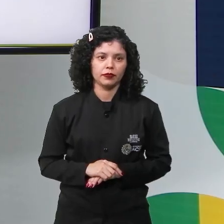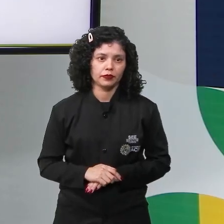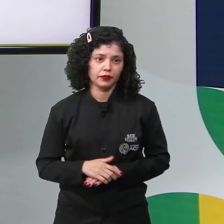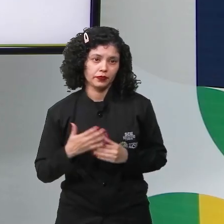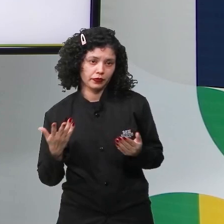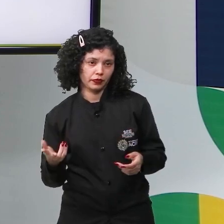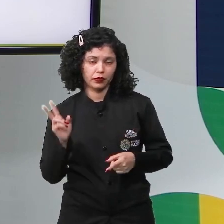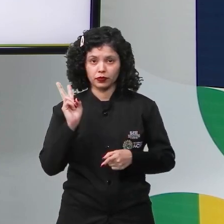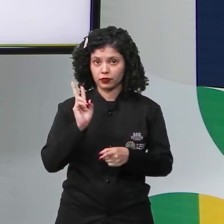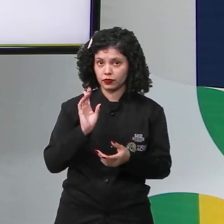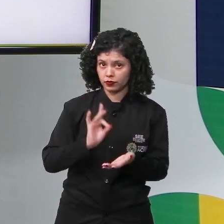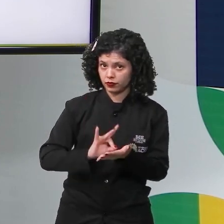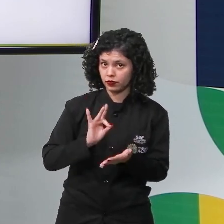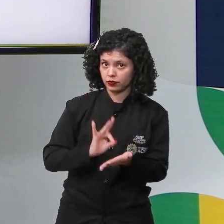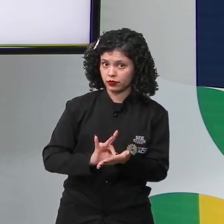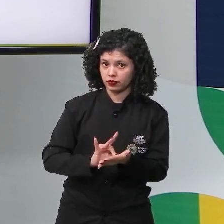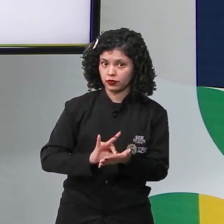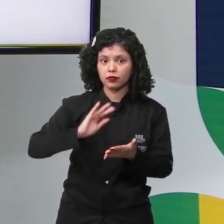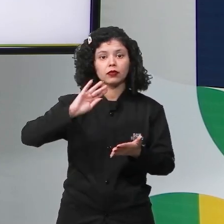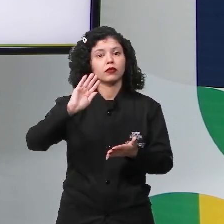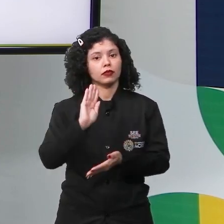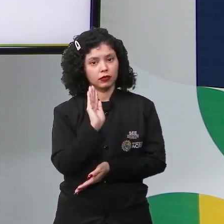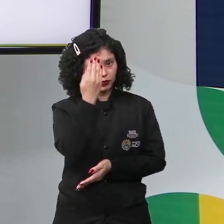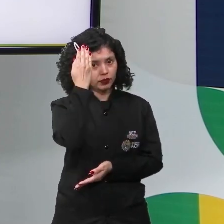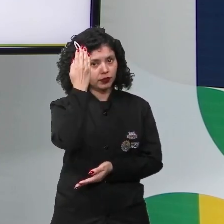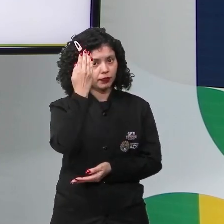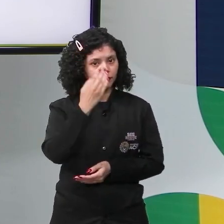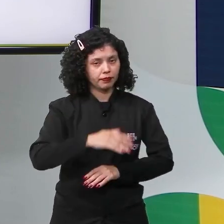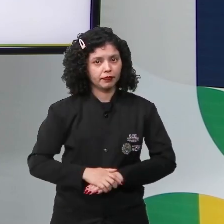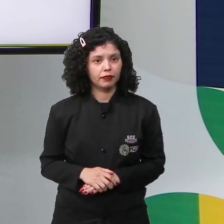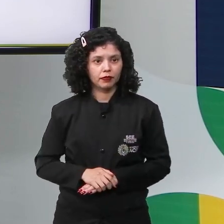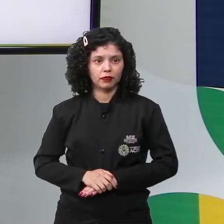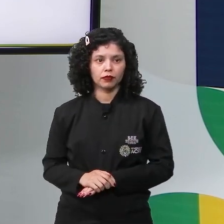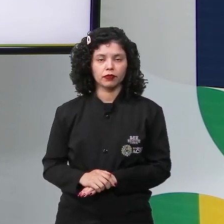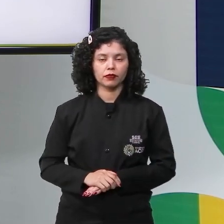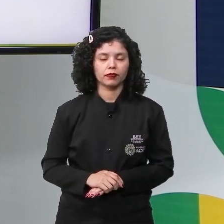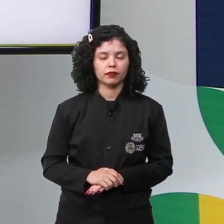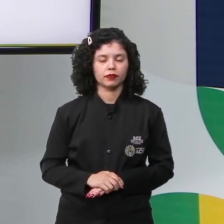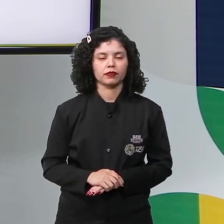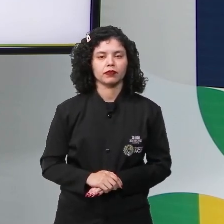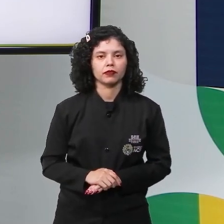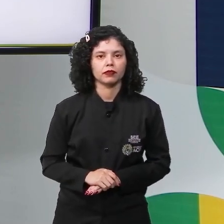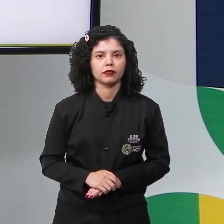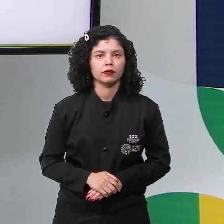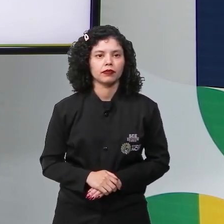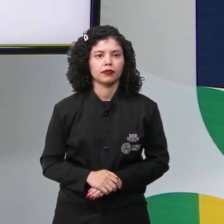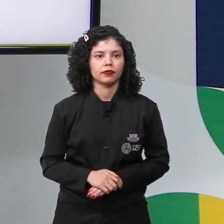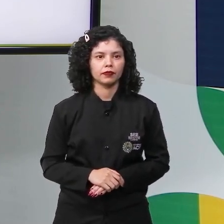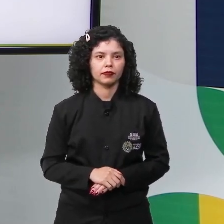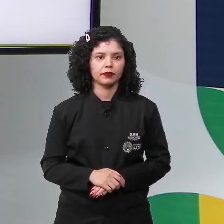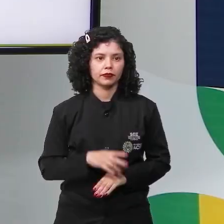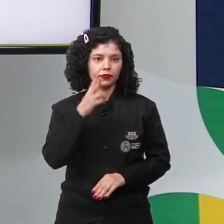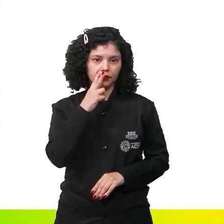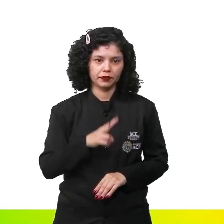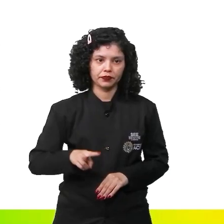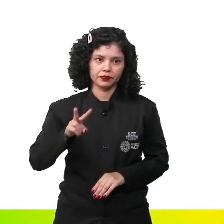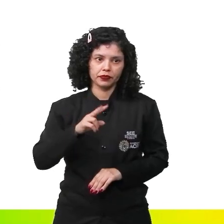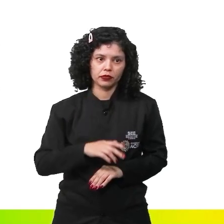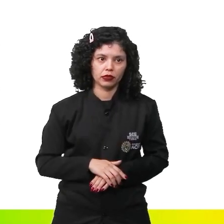Esta afirmação, ela está correta ou não? Verdadeira ou falsa? Vamos visualizar em